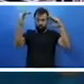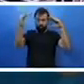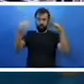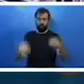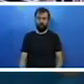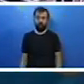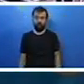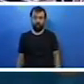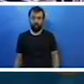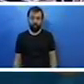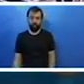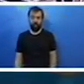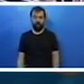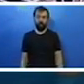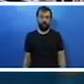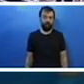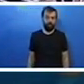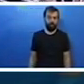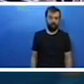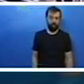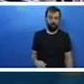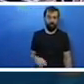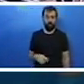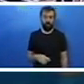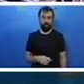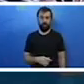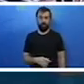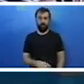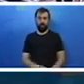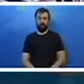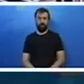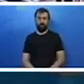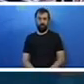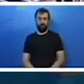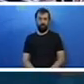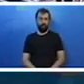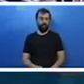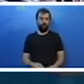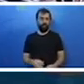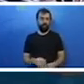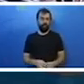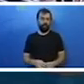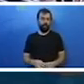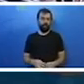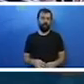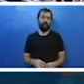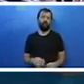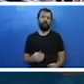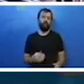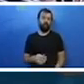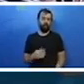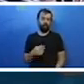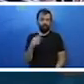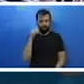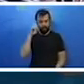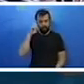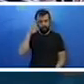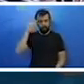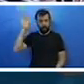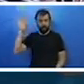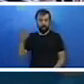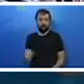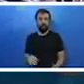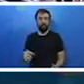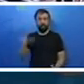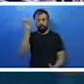professora Adriana ler já me treme tudo as pernas. Imagina uma pessoa ser enforcada, esquartejada. Por quê?